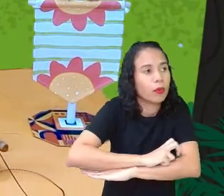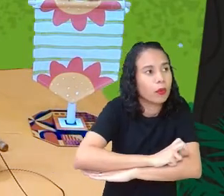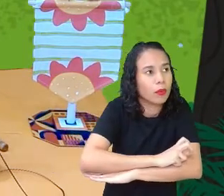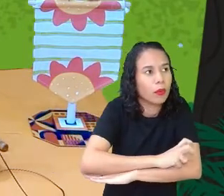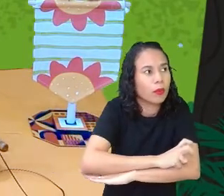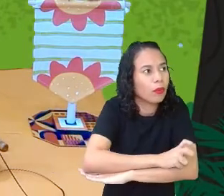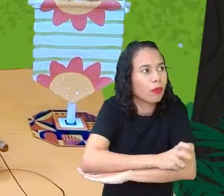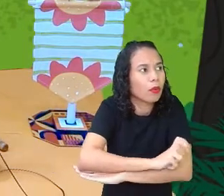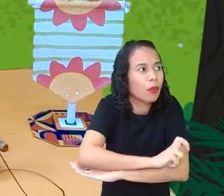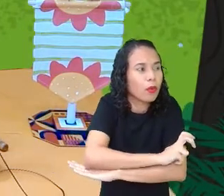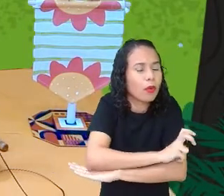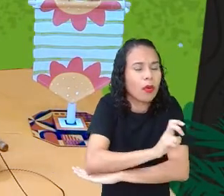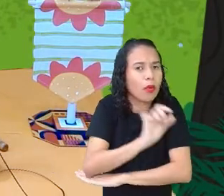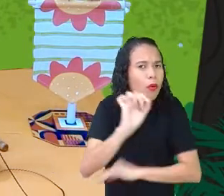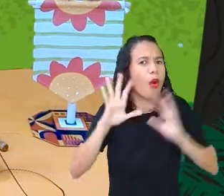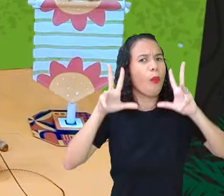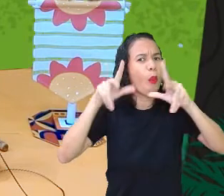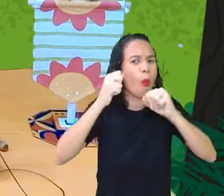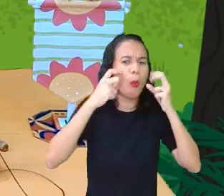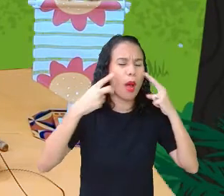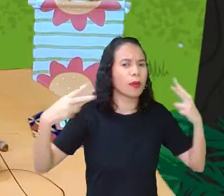Que animal era esse?